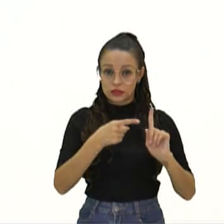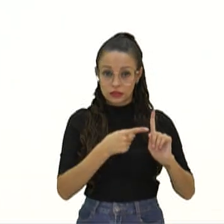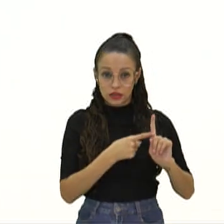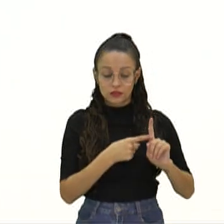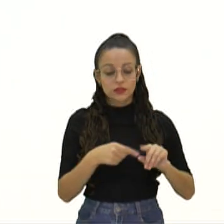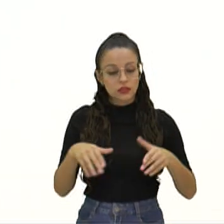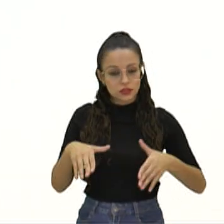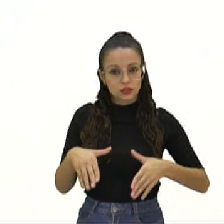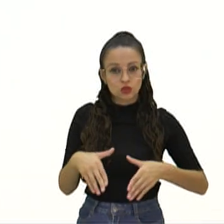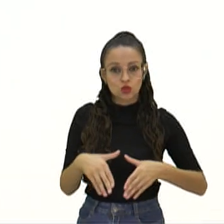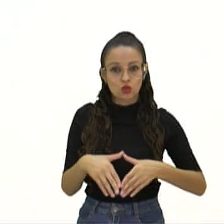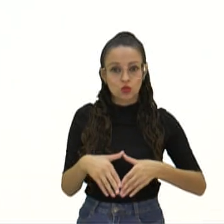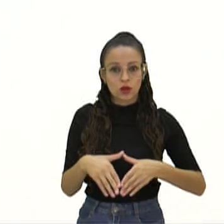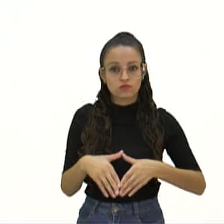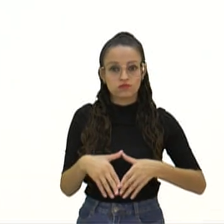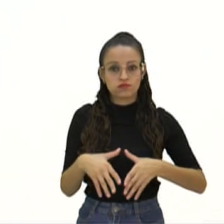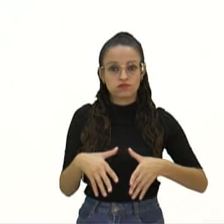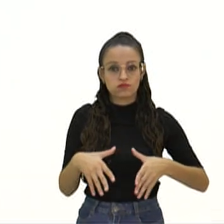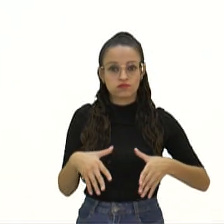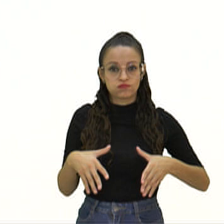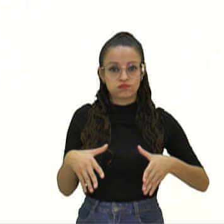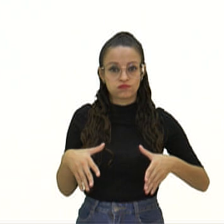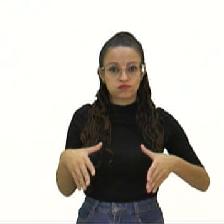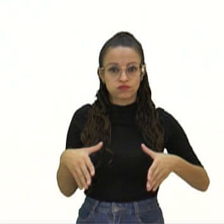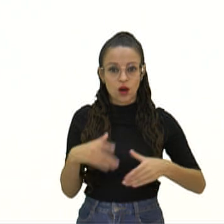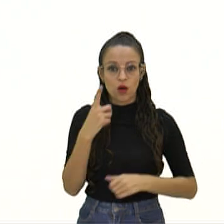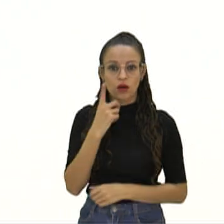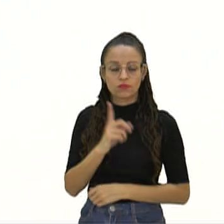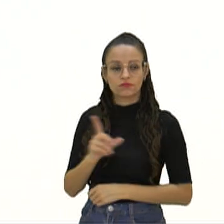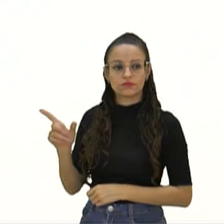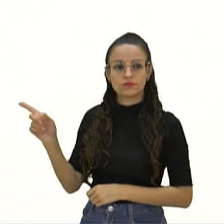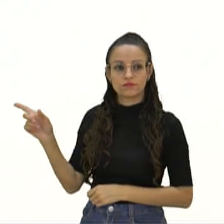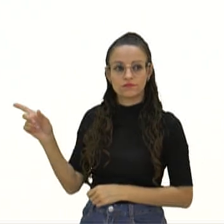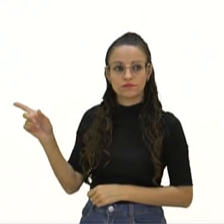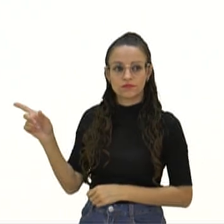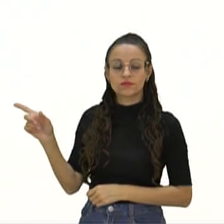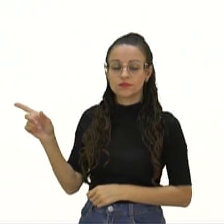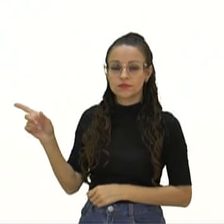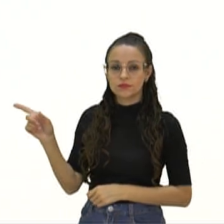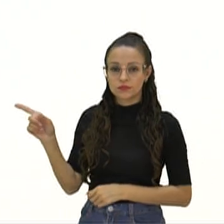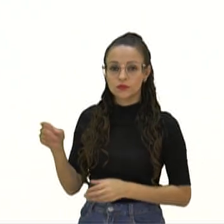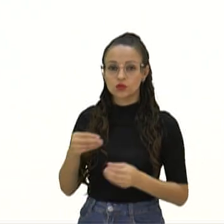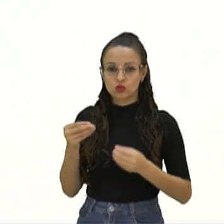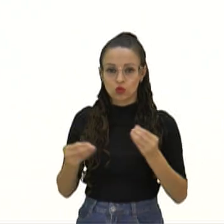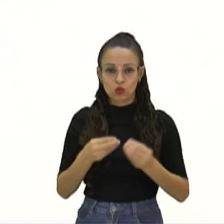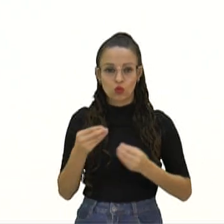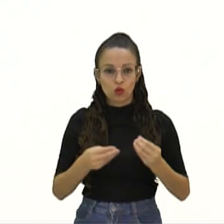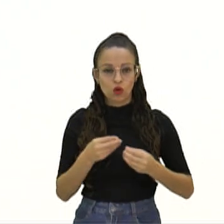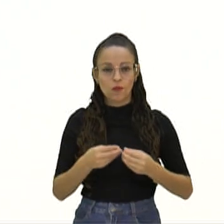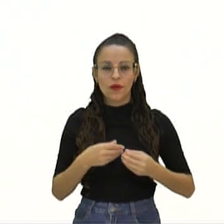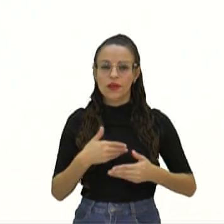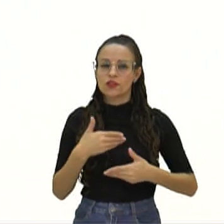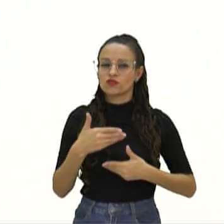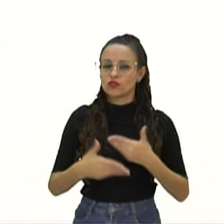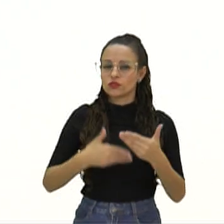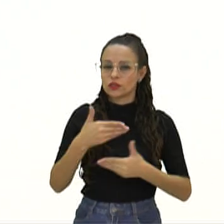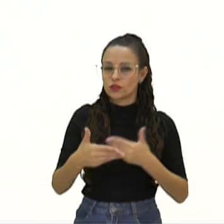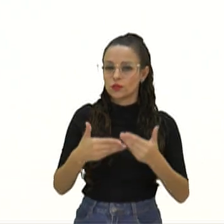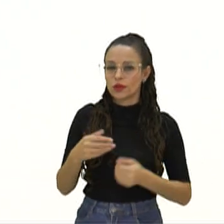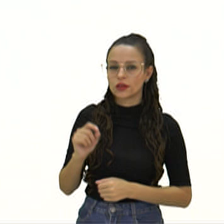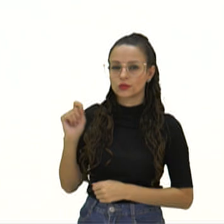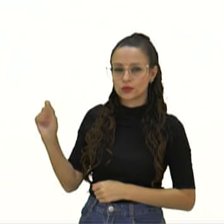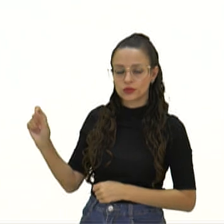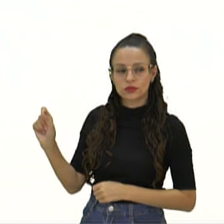acomodando o embrião e se desenvolve até o nascimento. Mais uma ilustração aqui mostrando, né, a fecundação, o desenvolvimento aqui